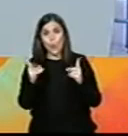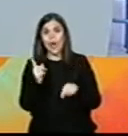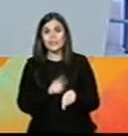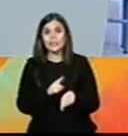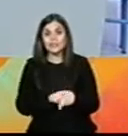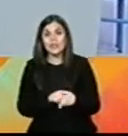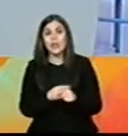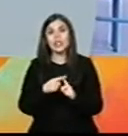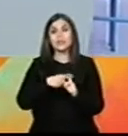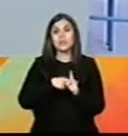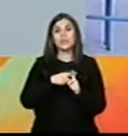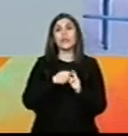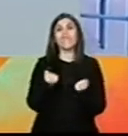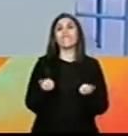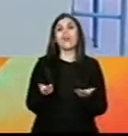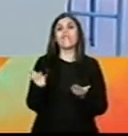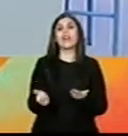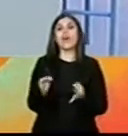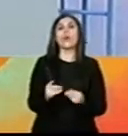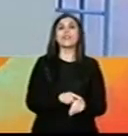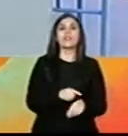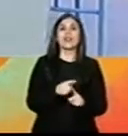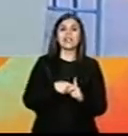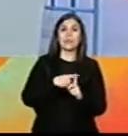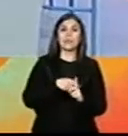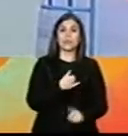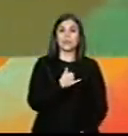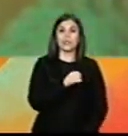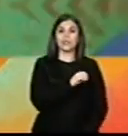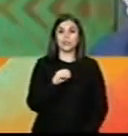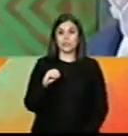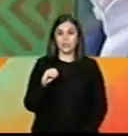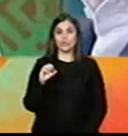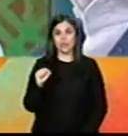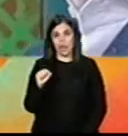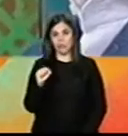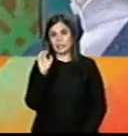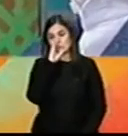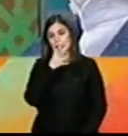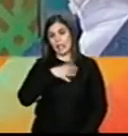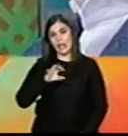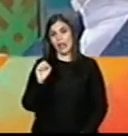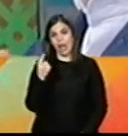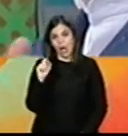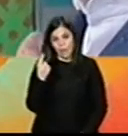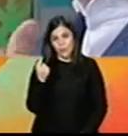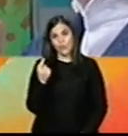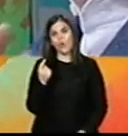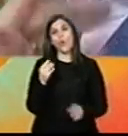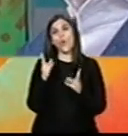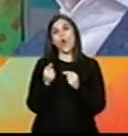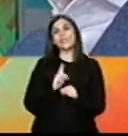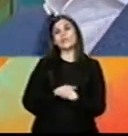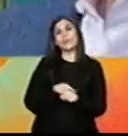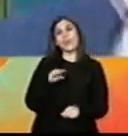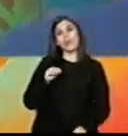forno e a temperatura, Paulinha? Tempo o quê? São uns 200 graus, para, se quiser uma coisa mais rápida, não é? Também os fornos. 200 graus, quanto 200 tempo? Graus,